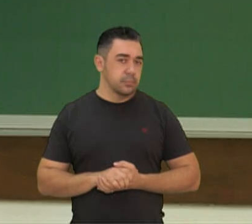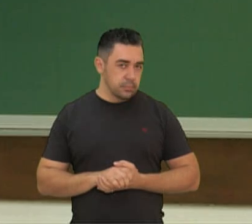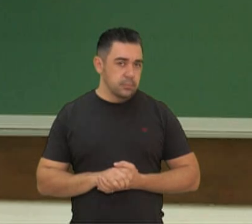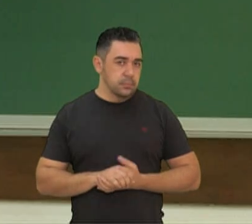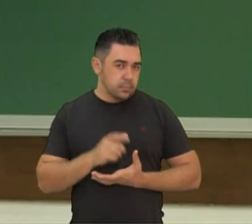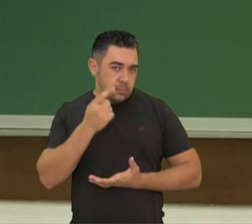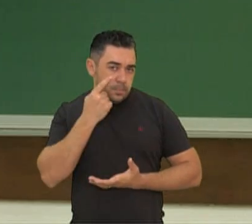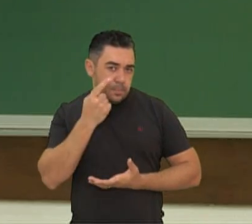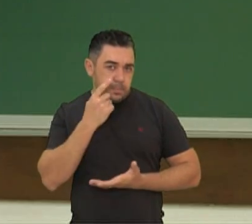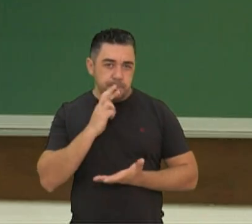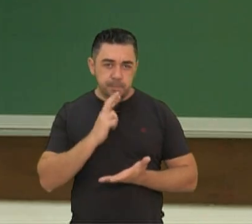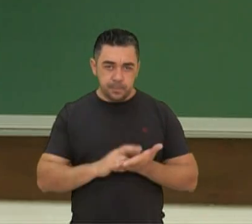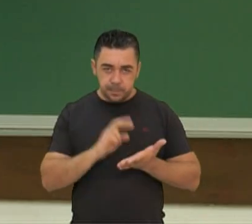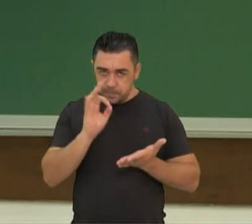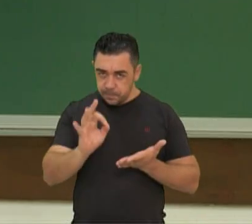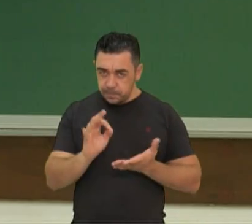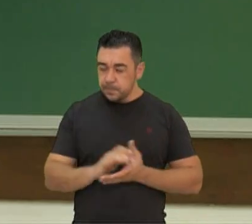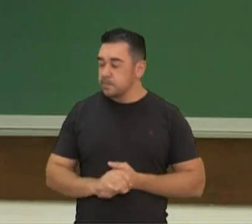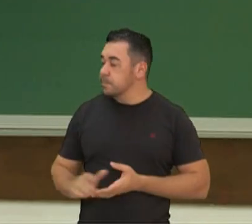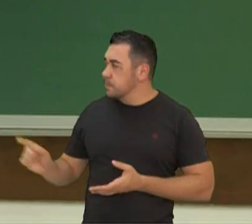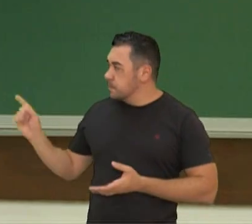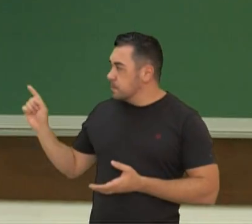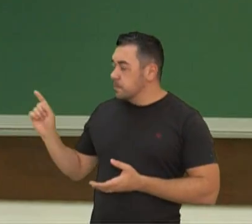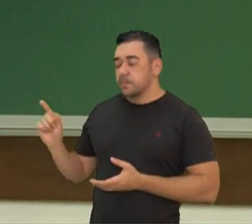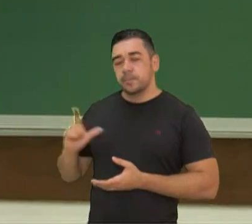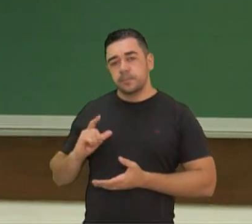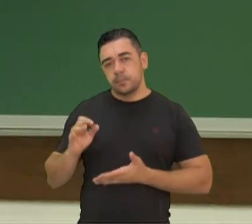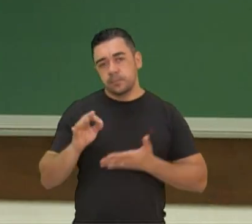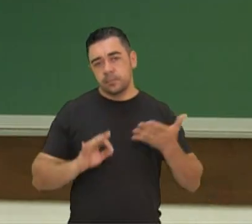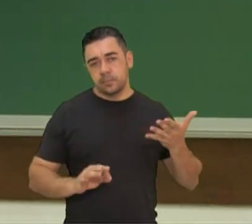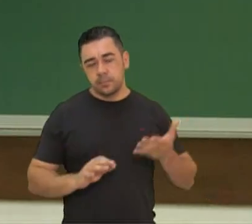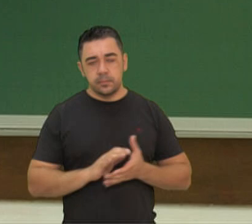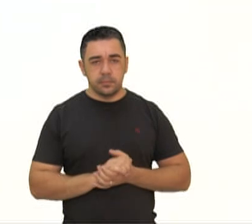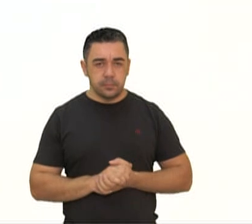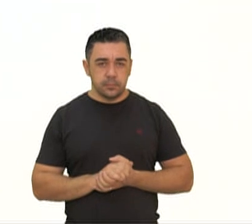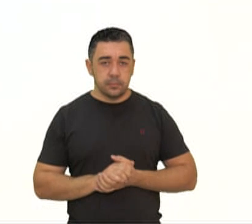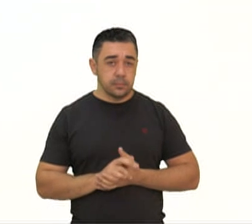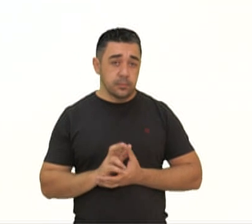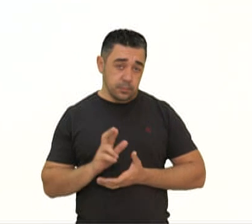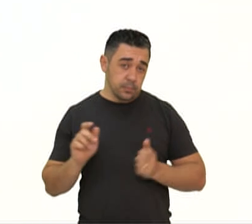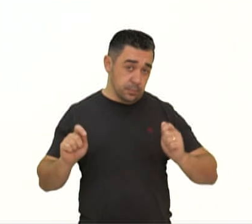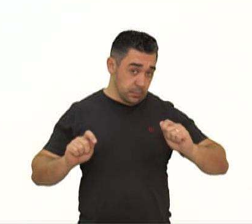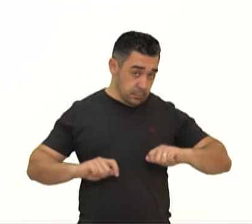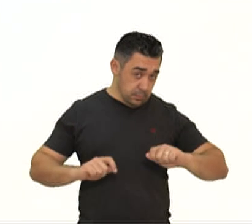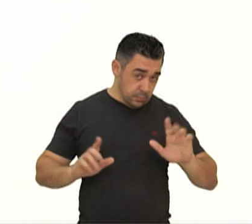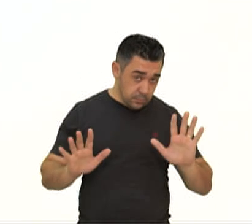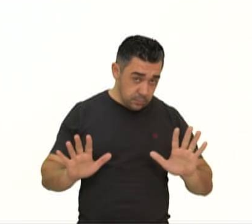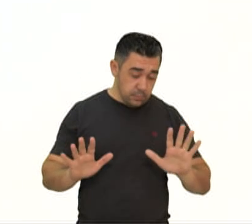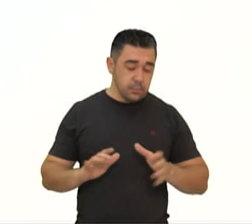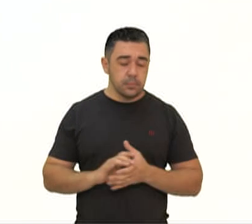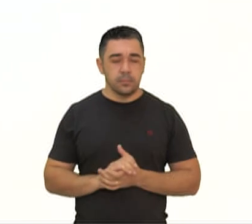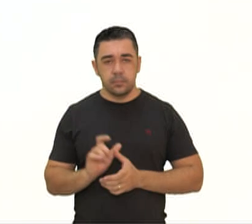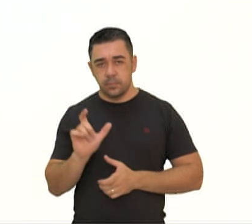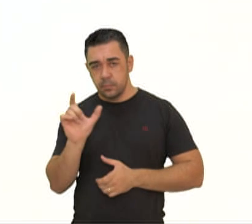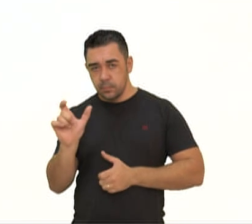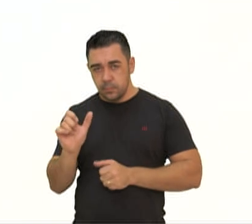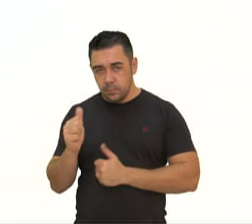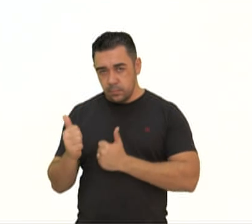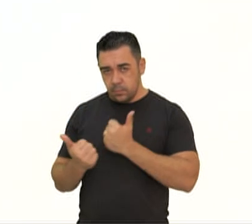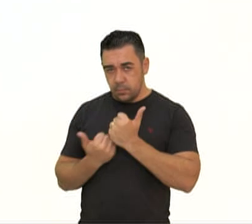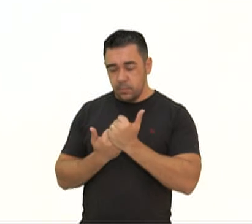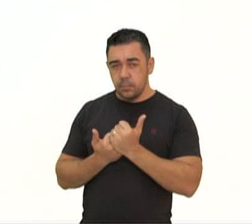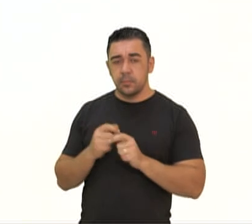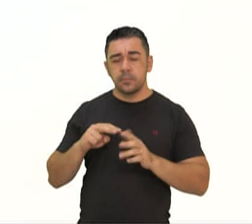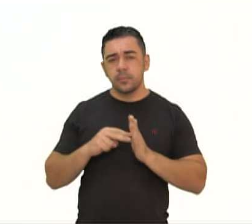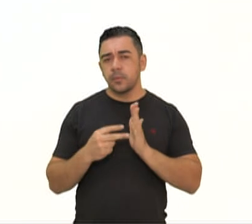Pessoal, vamos verificar a nossa resposta? Olha lá, correção. Uma resposta possível, tá bom? O significado chamar